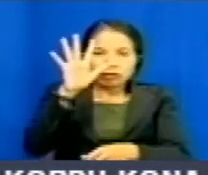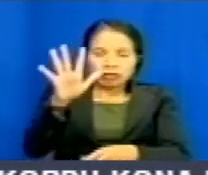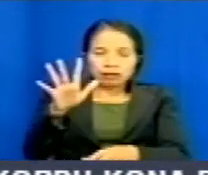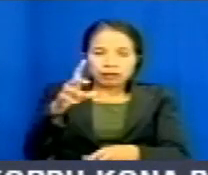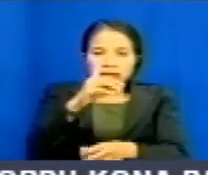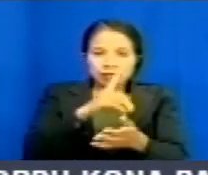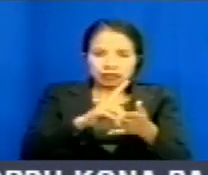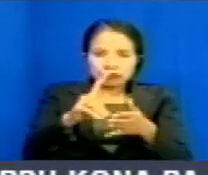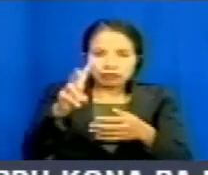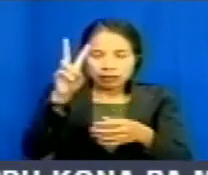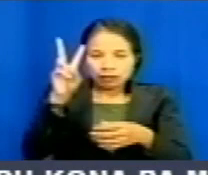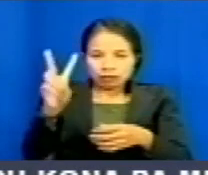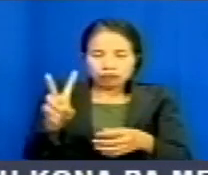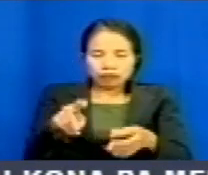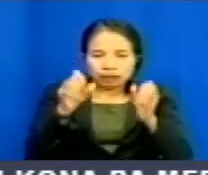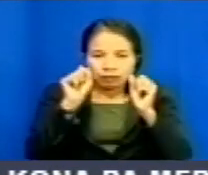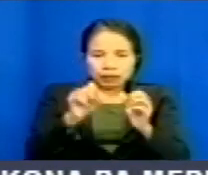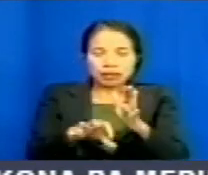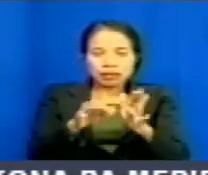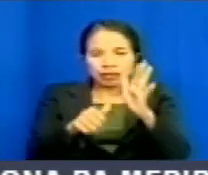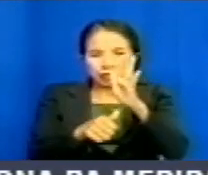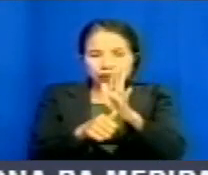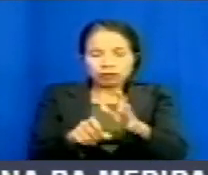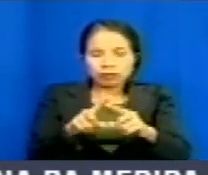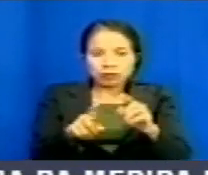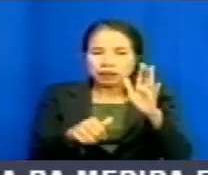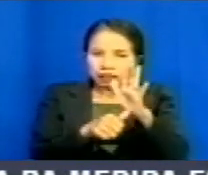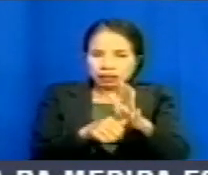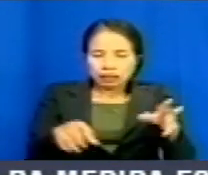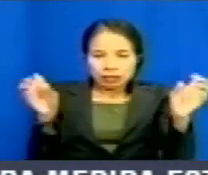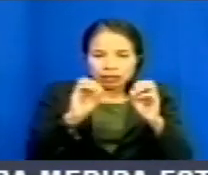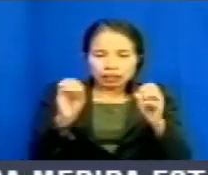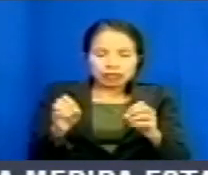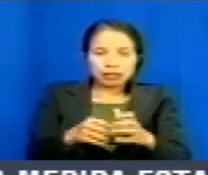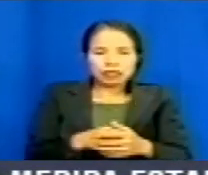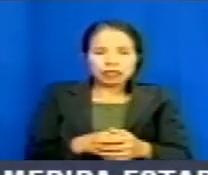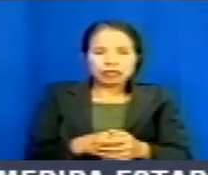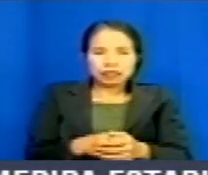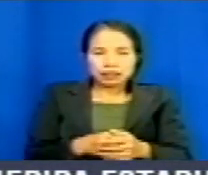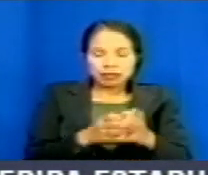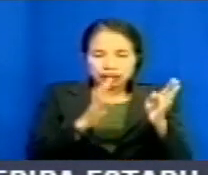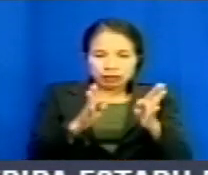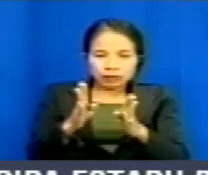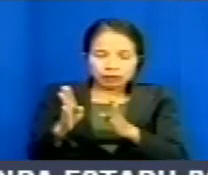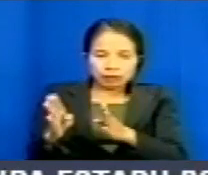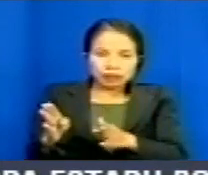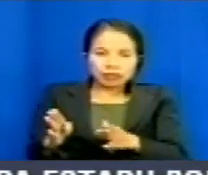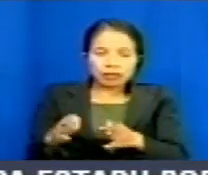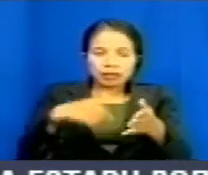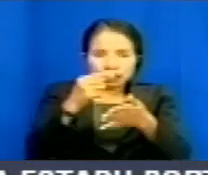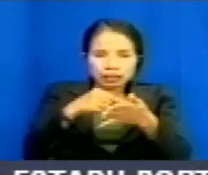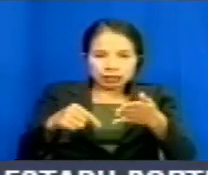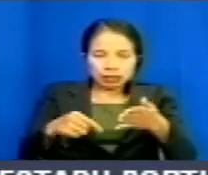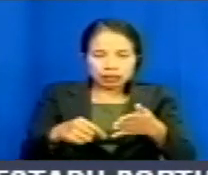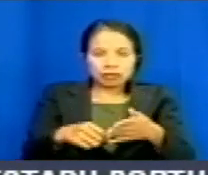rua, cao la sala, para ver a reta queixa. Vai vir quando queixa lá ia, se se prepara contrato, a tuné, a Ministério